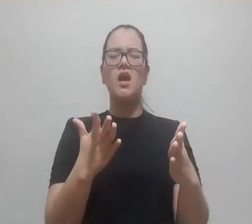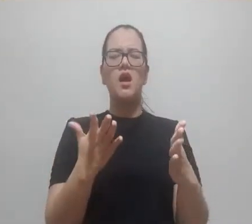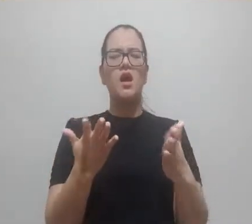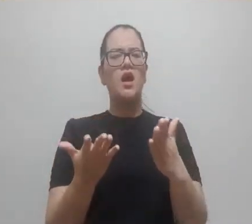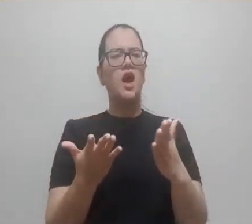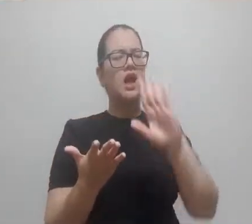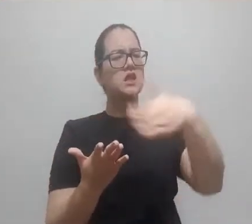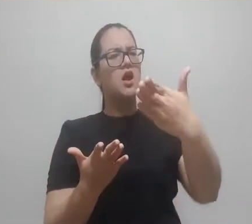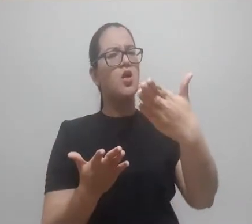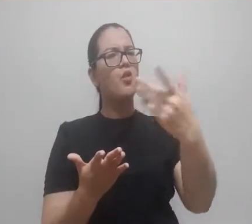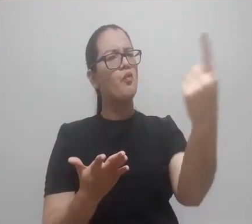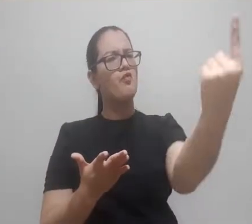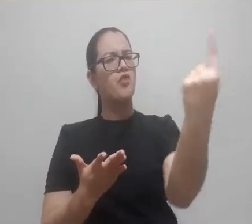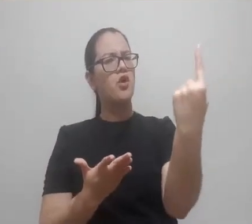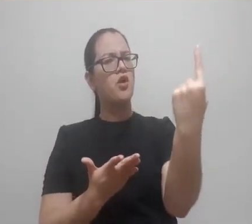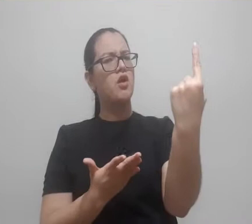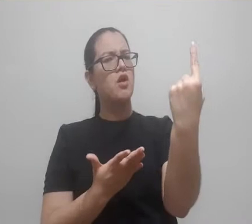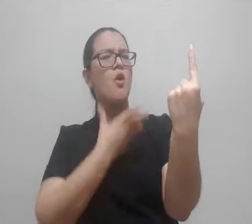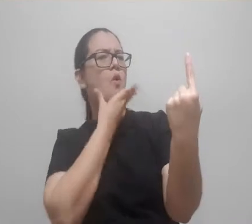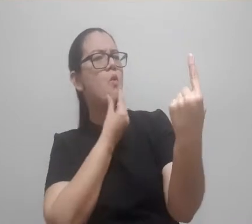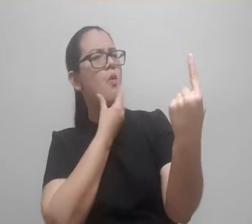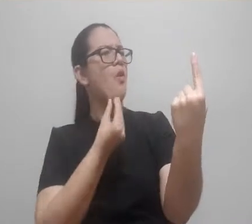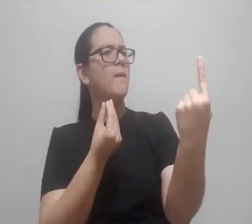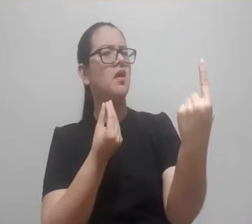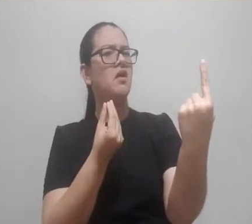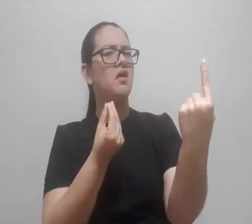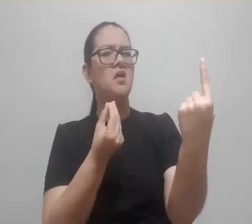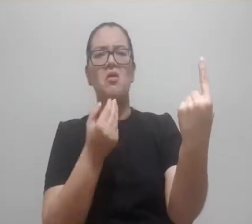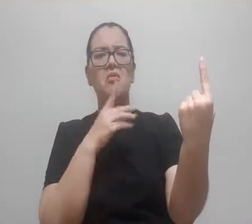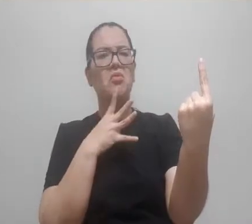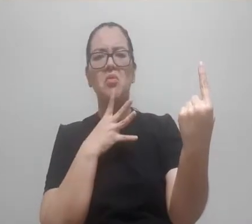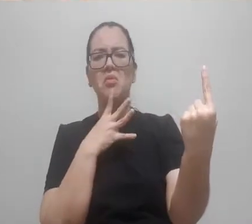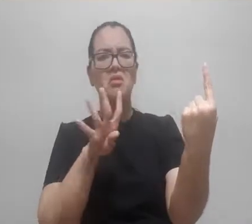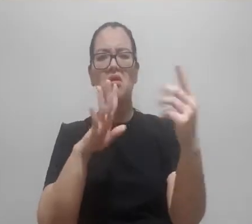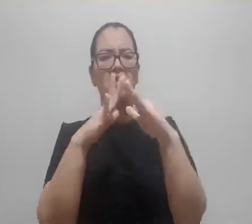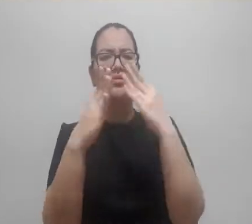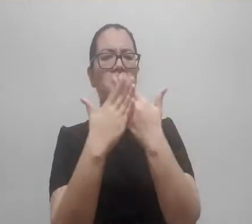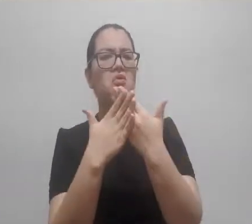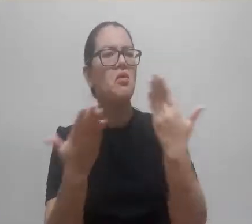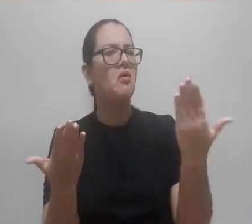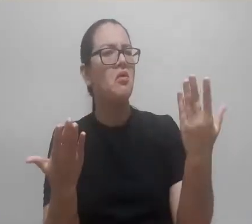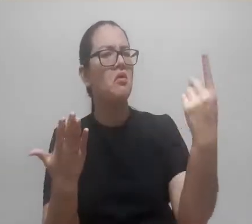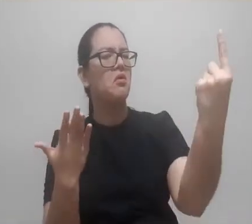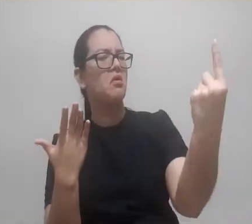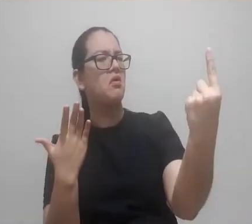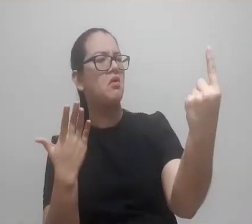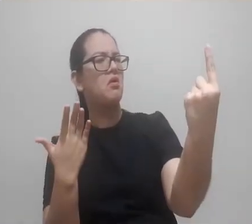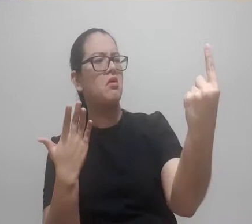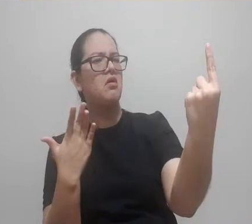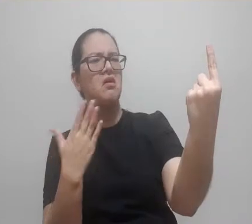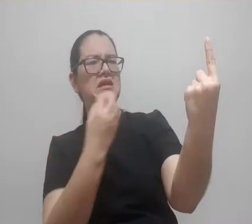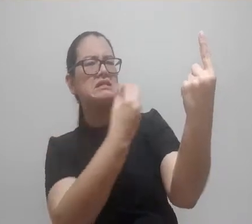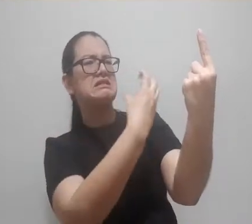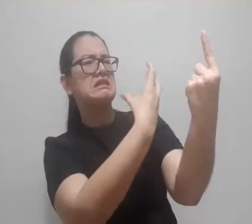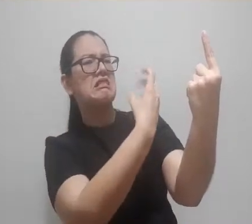Estranho às escolas desses líderes, um homem que não apenas ensinava, mas que também denunciava o ensino que era